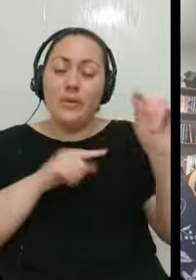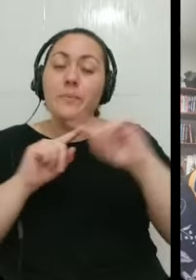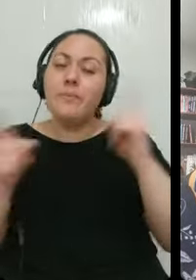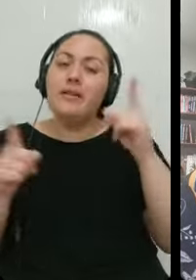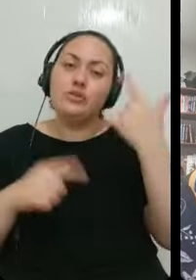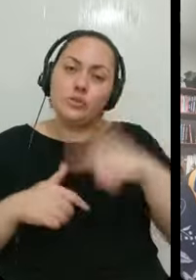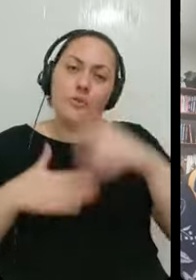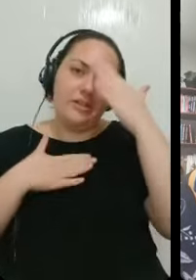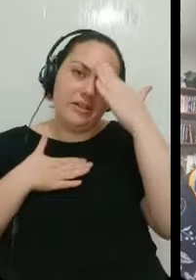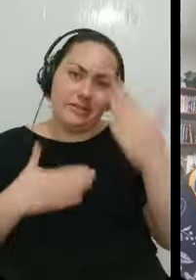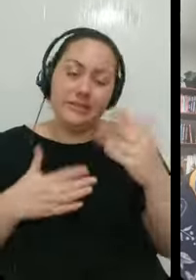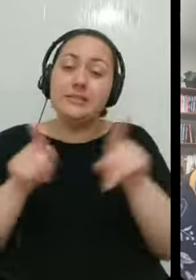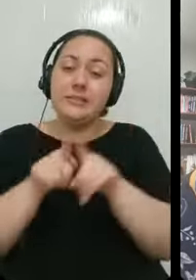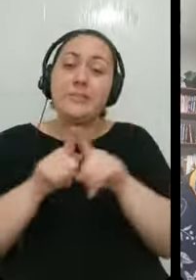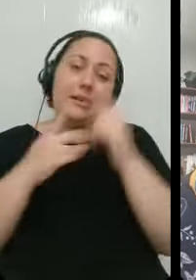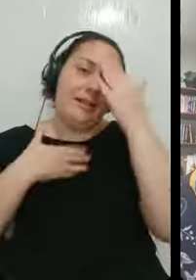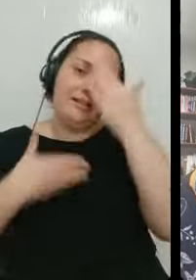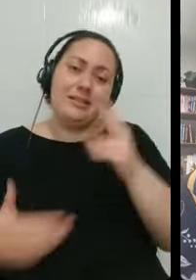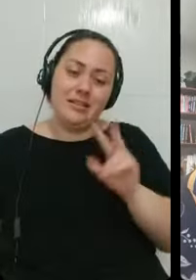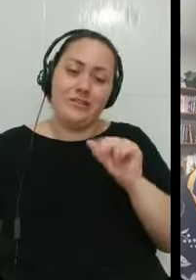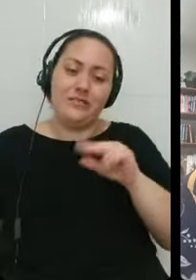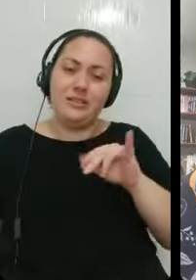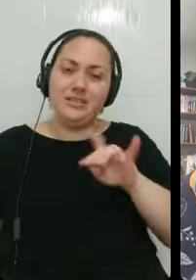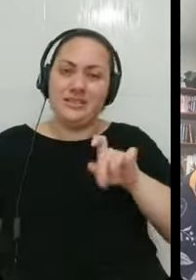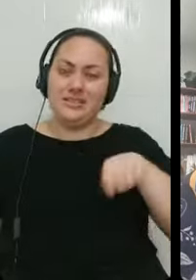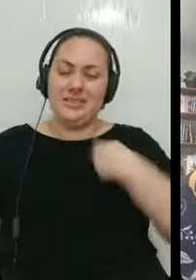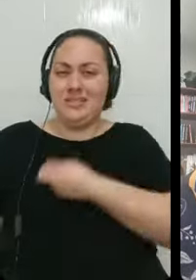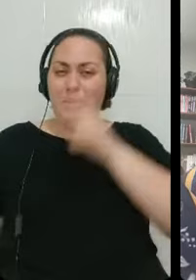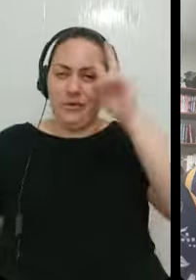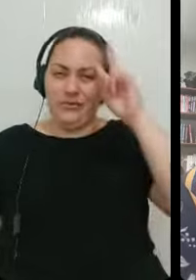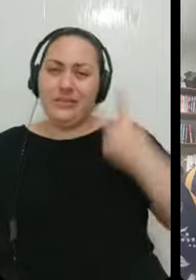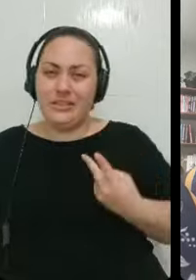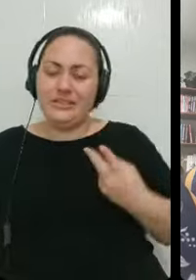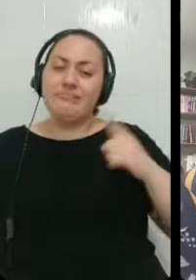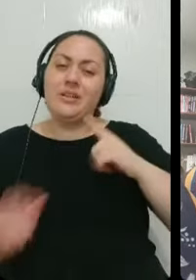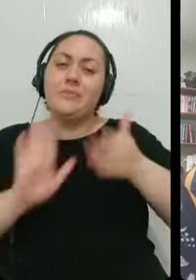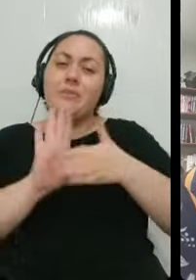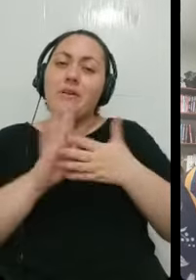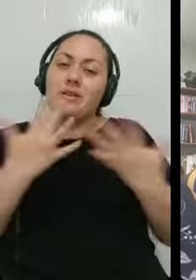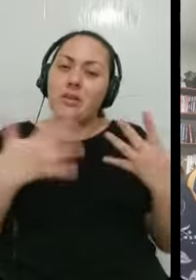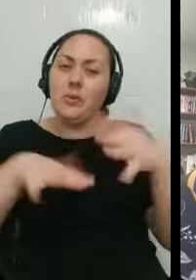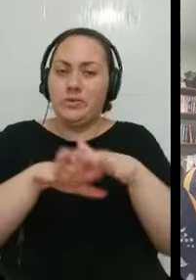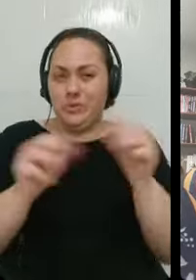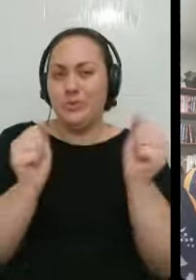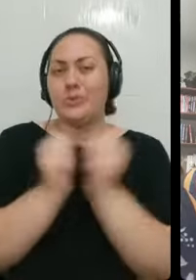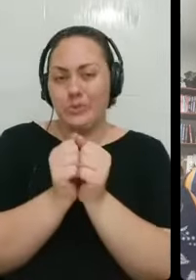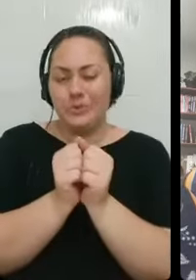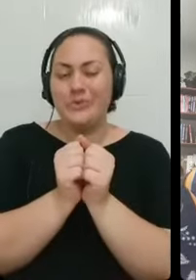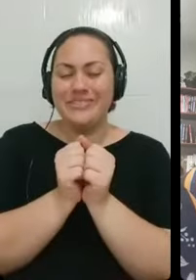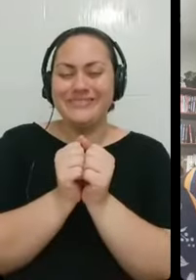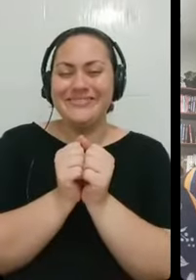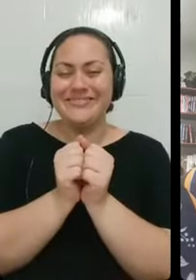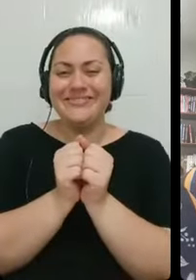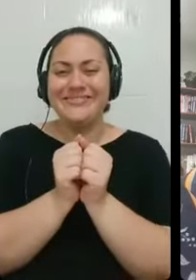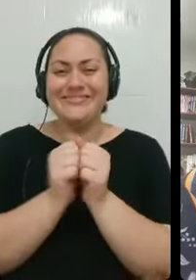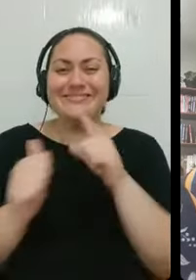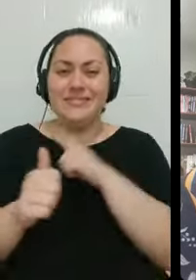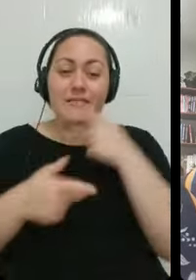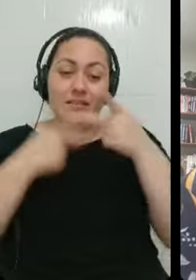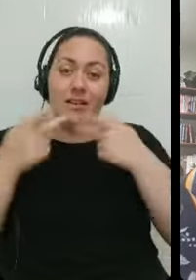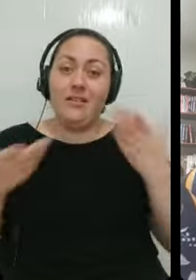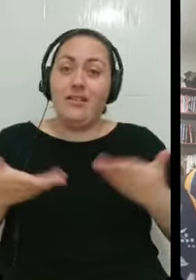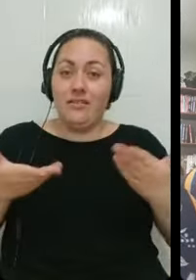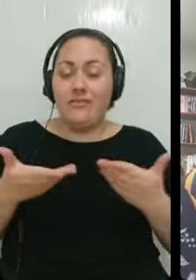ela. Agradecer a Vanise, que está aqui dentro dessa proposta, né, de inclusão que a gente está falando, né, e que acho